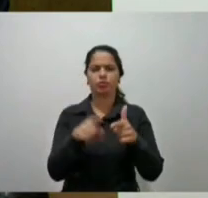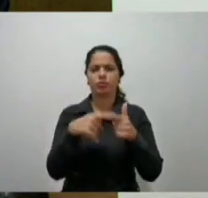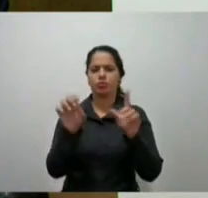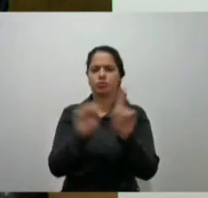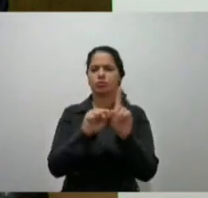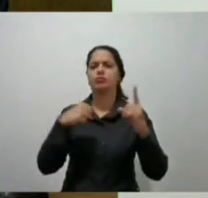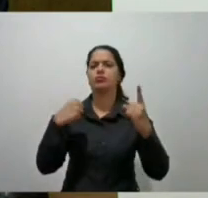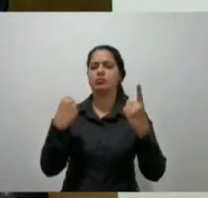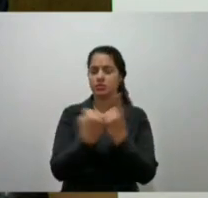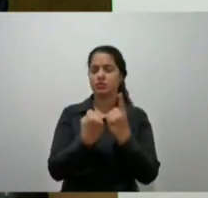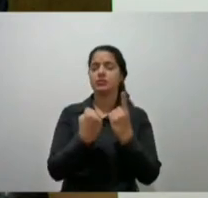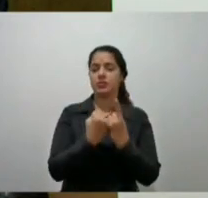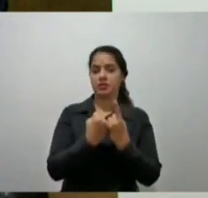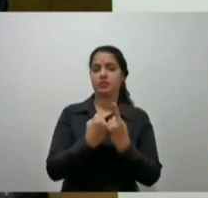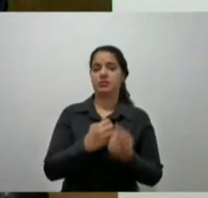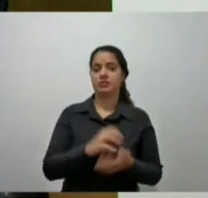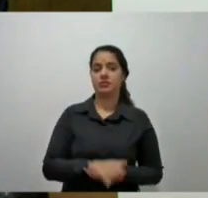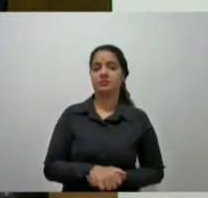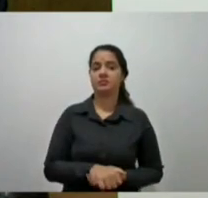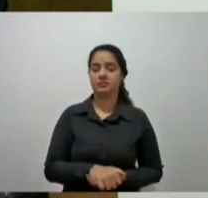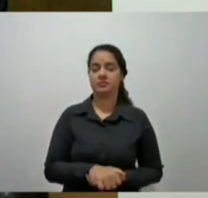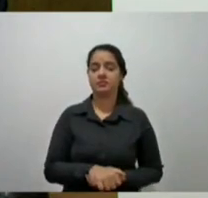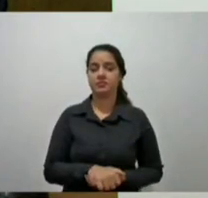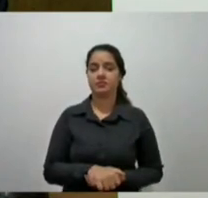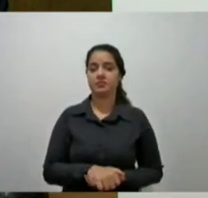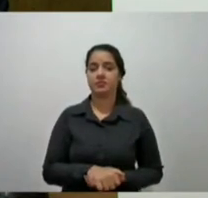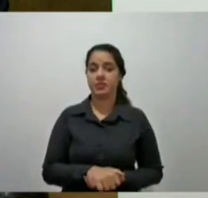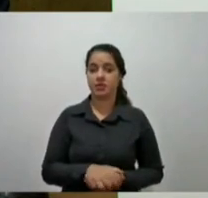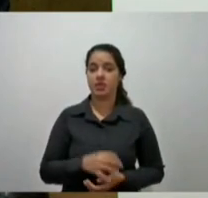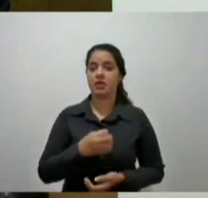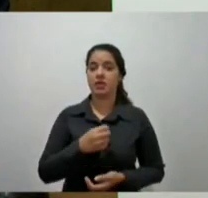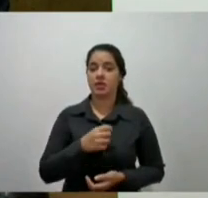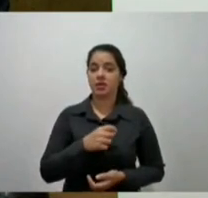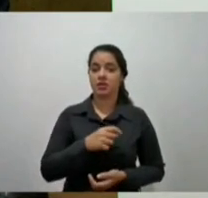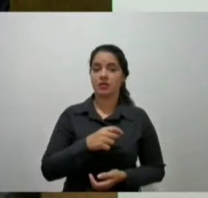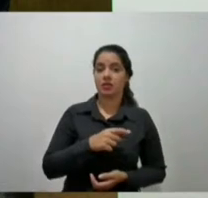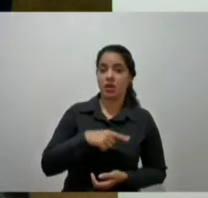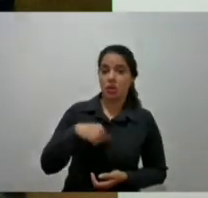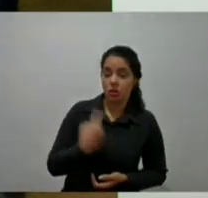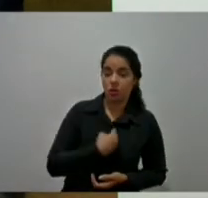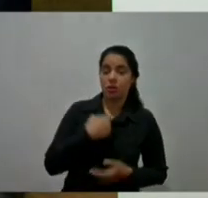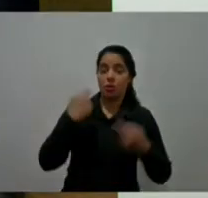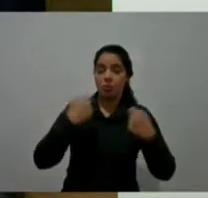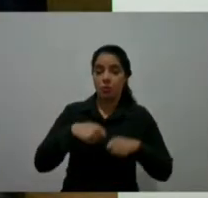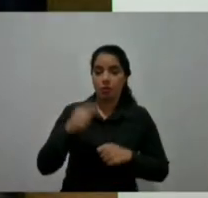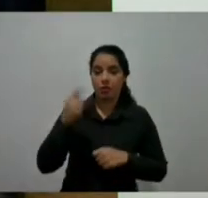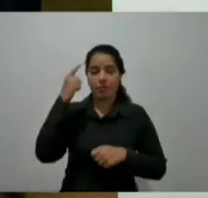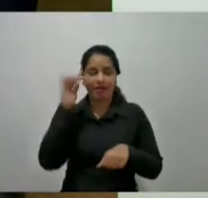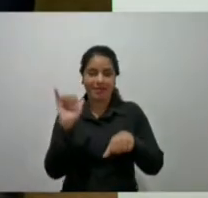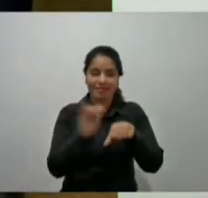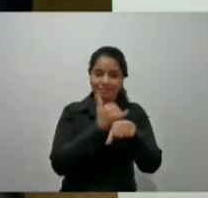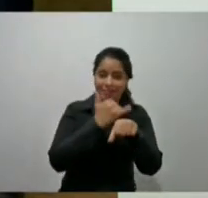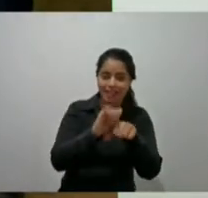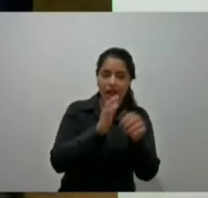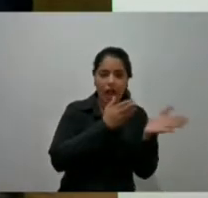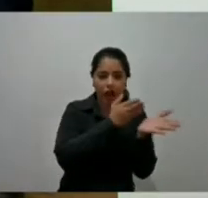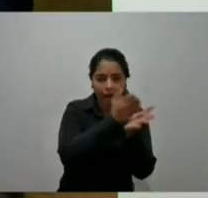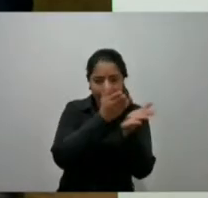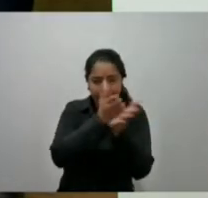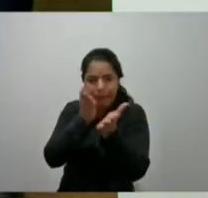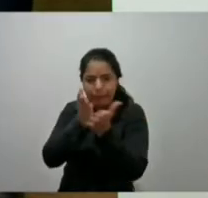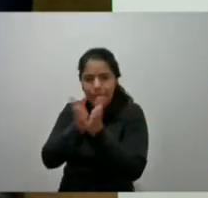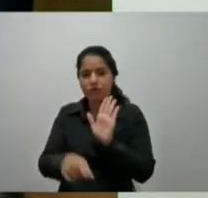privilegiados de ter condições de poder criar estratégias, caminhos para tentar ajudar a sociedade.